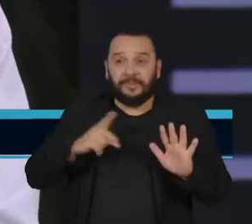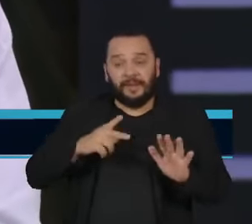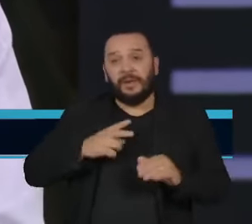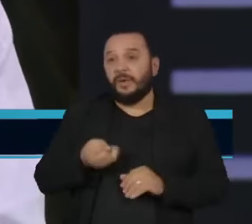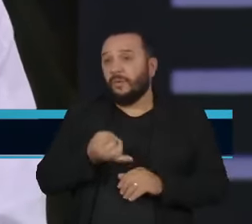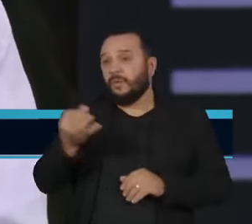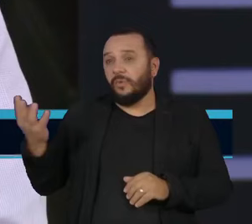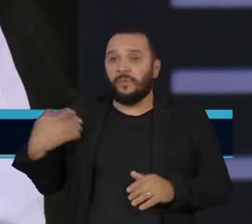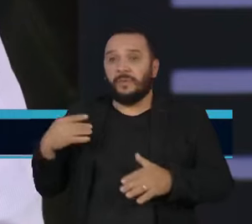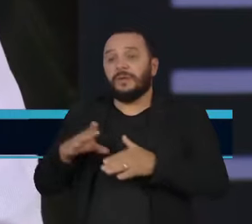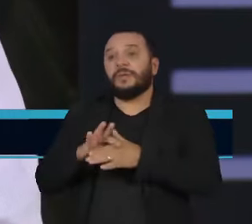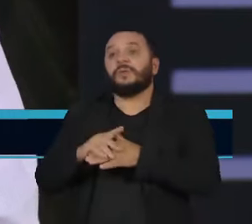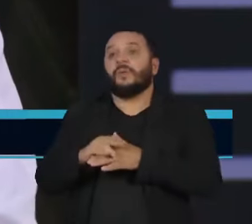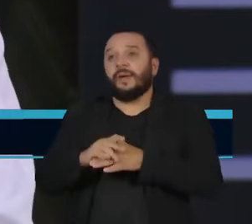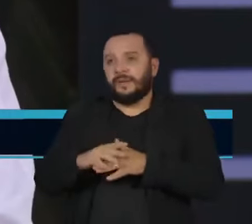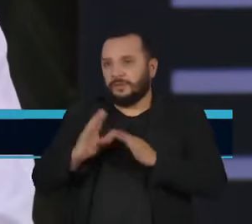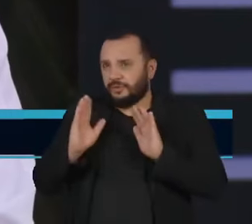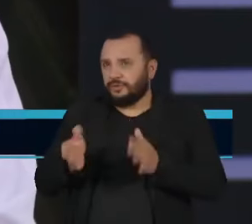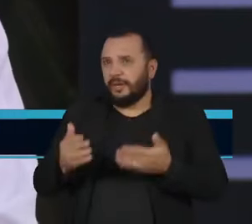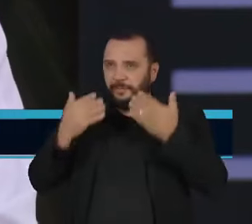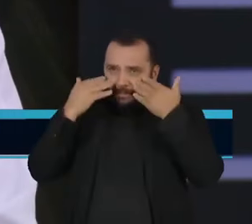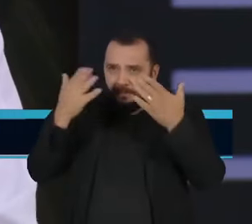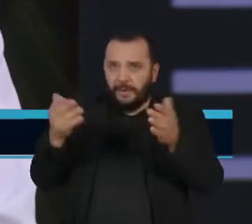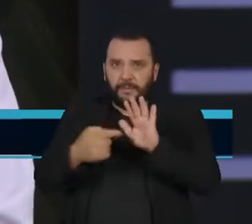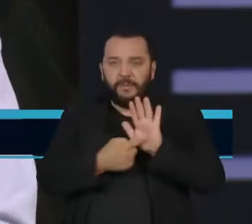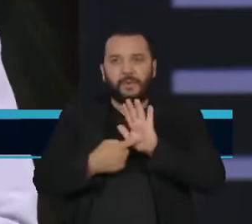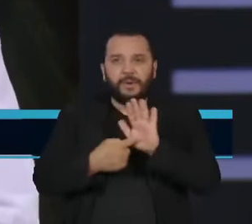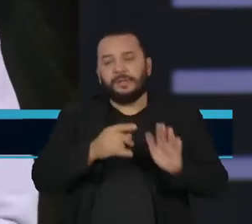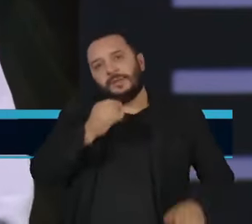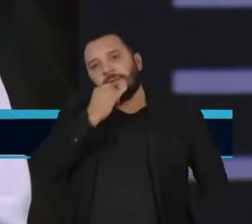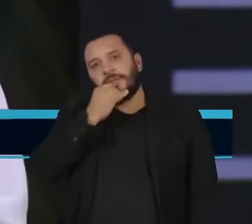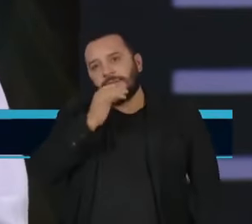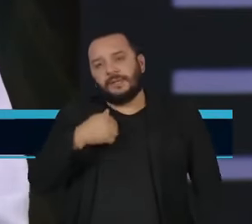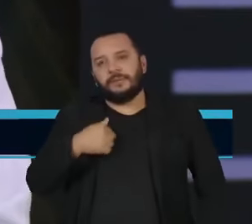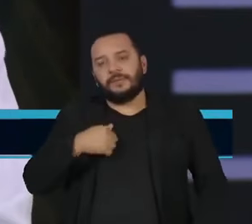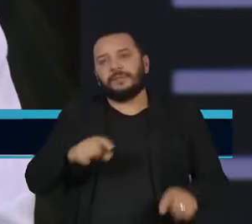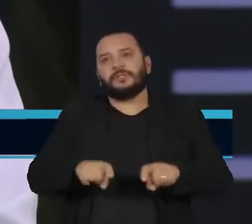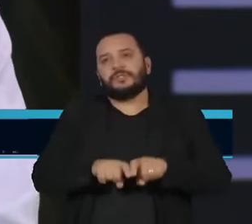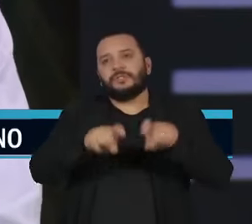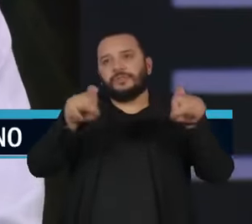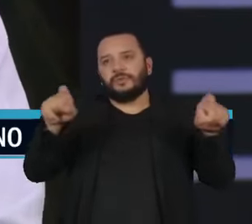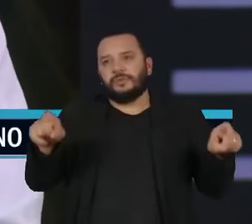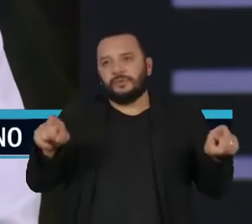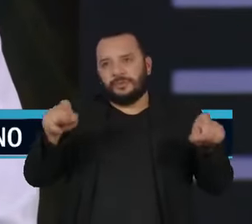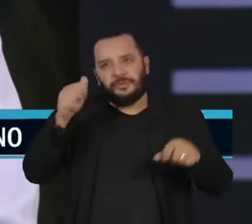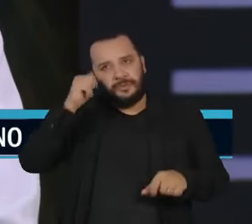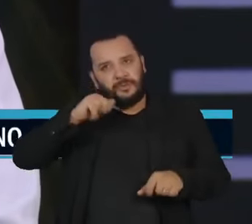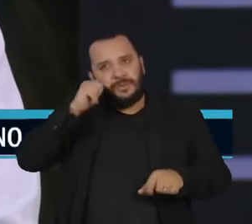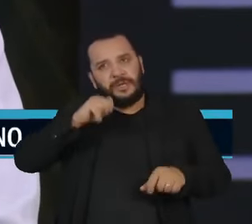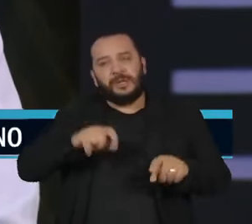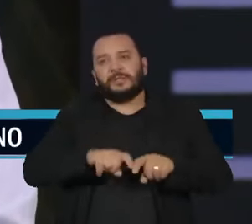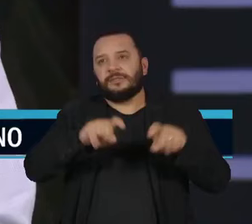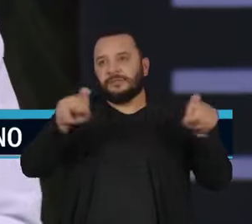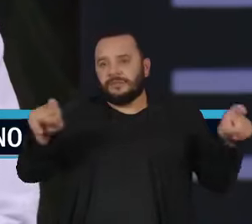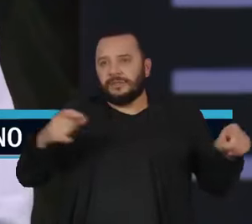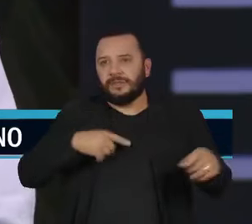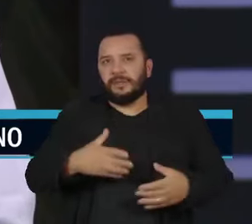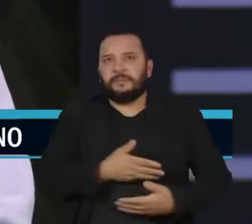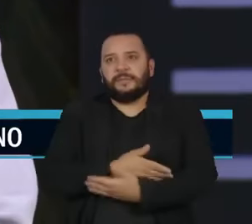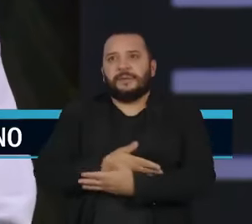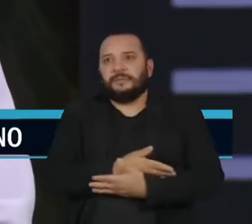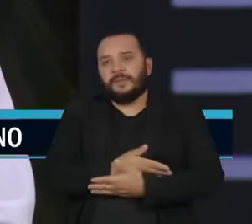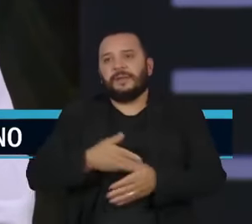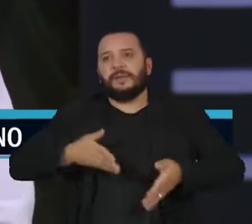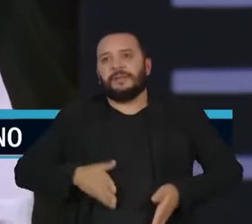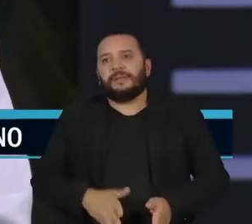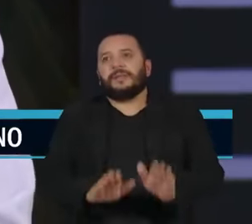que começam a ser descritos, tá? Então, existe, por exemplo, na ginecologia, maior incidência de fetos prematuros